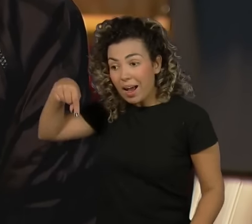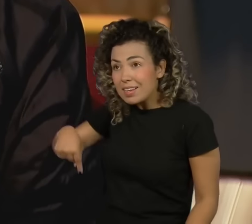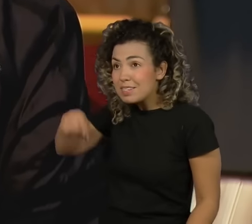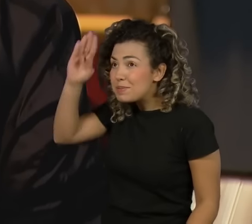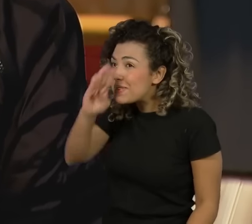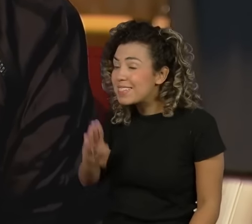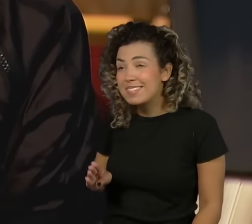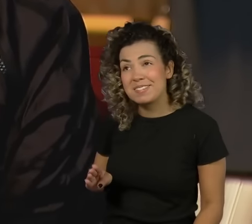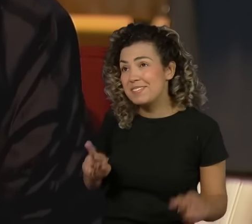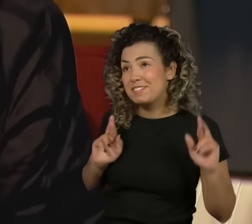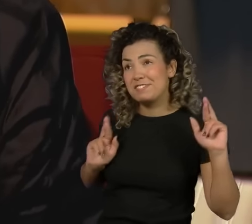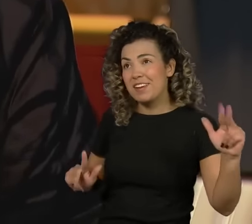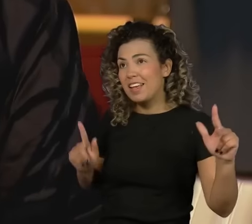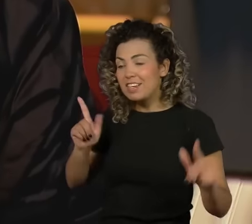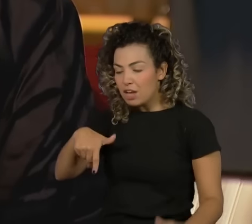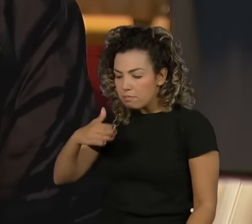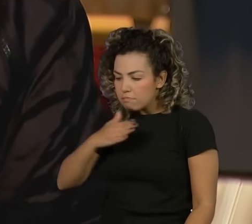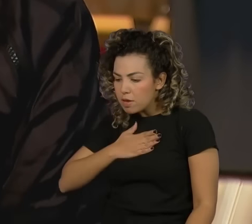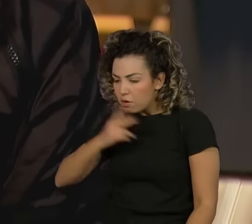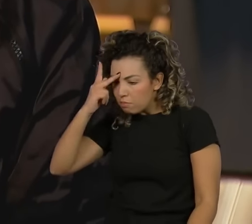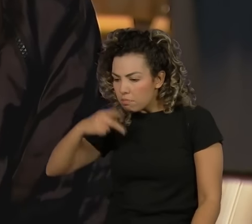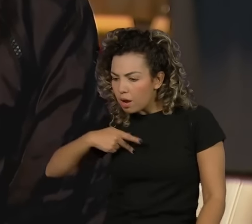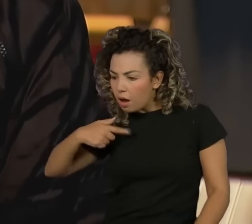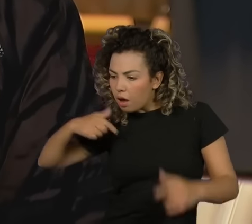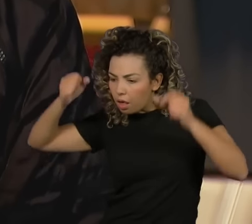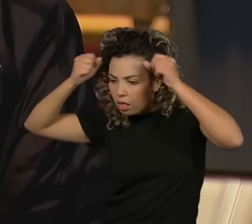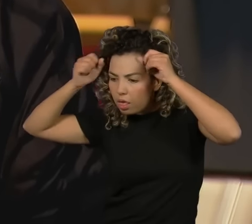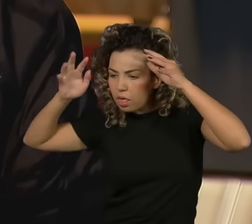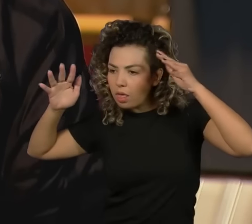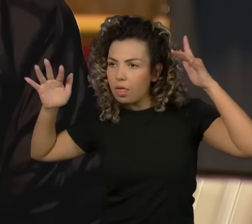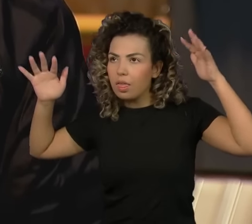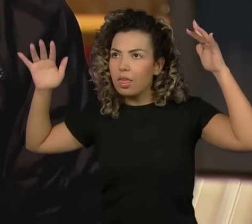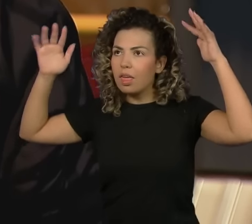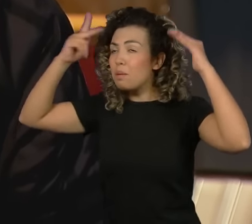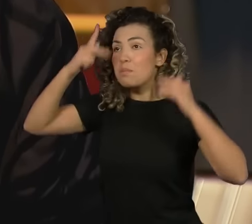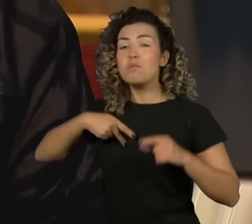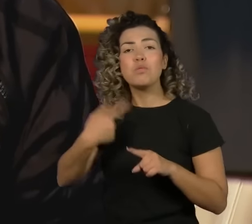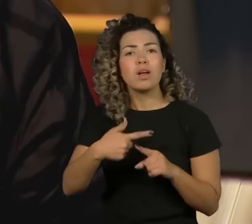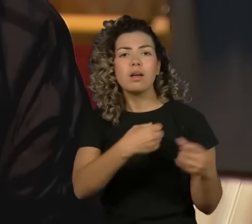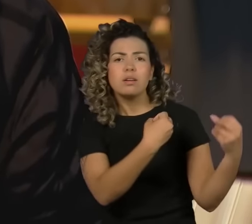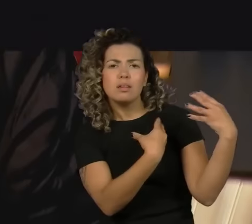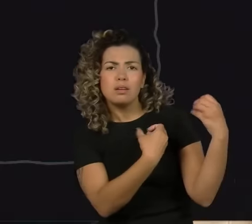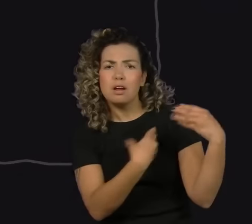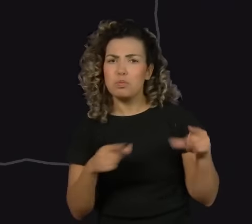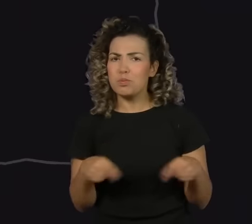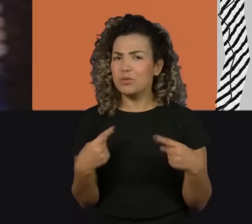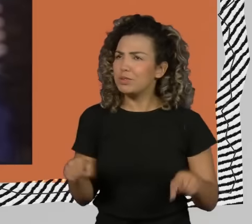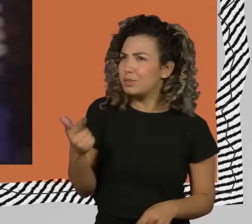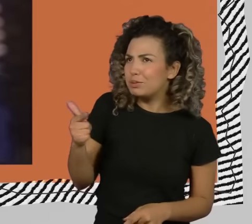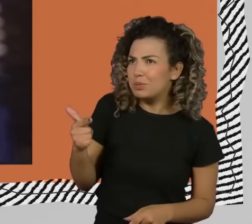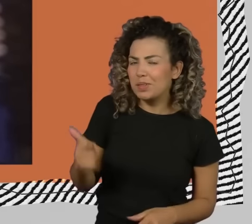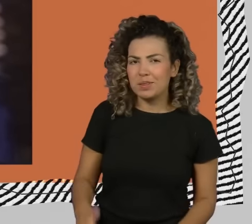Hermeto Pascoal para ser gênio, porque o Estado não investiu.